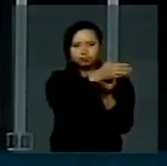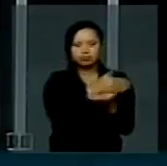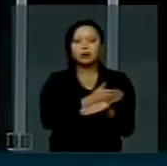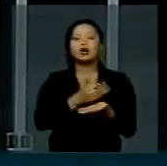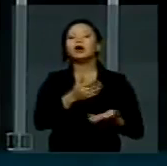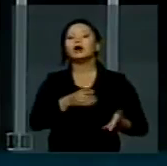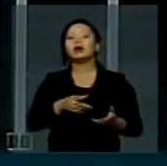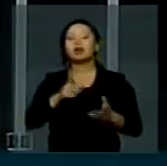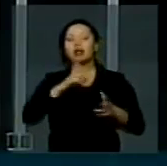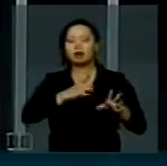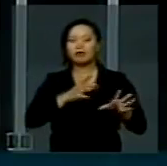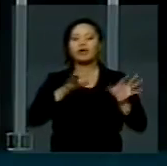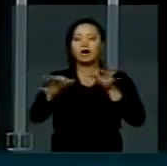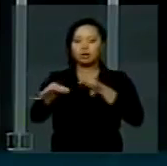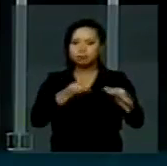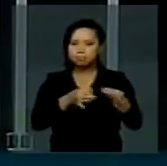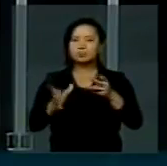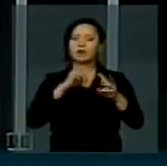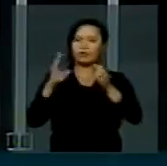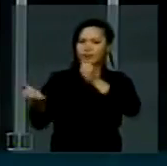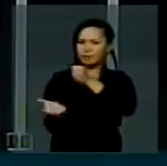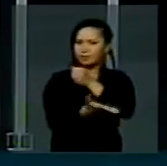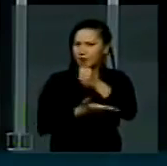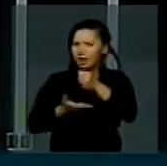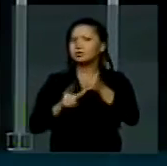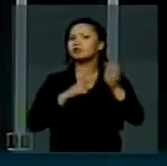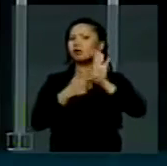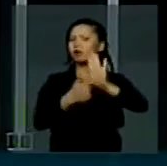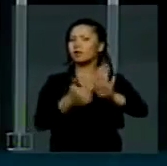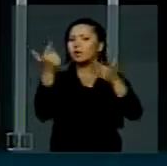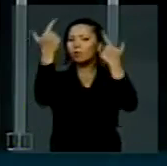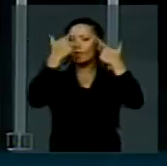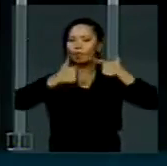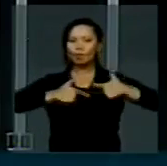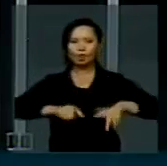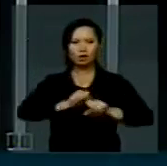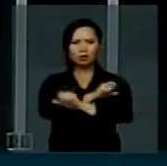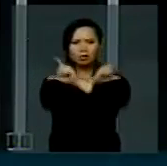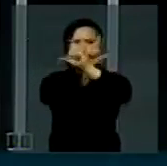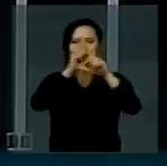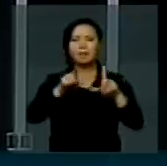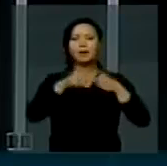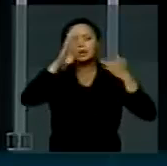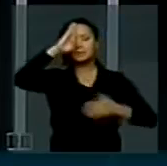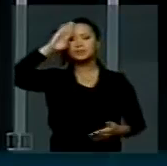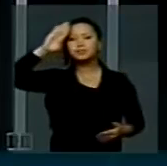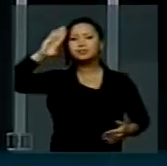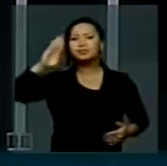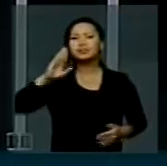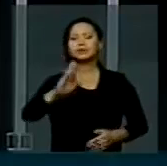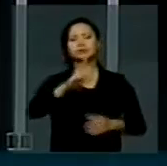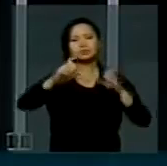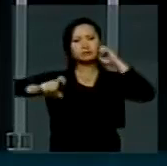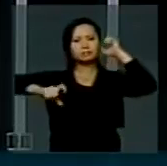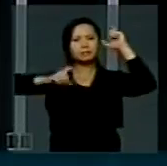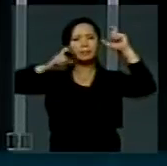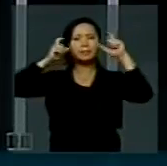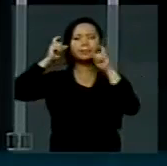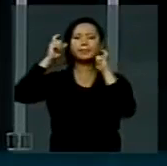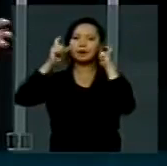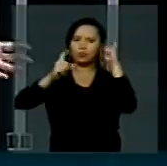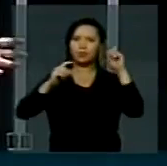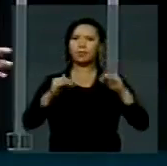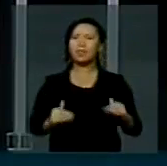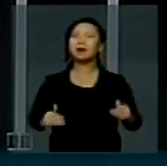correções, teve transparência e teve, fundamentalmente, uma preocupação maior. Uma preocupação de fazer com que